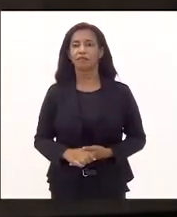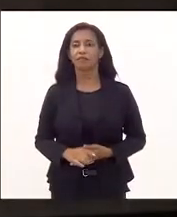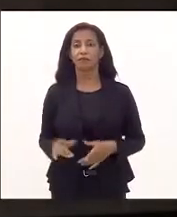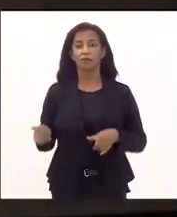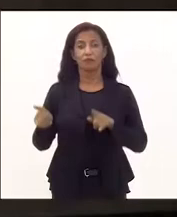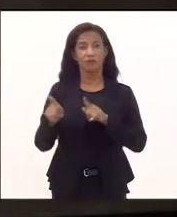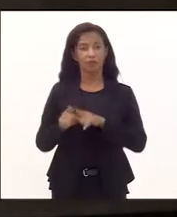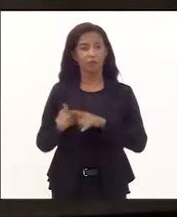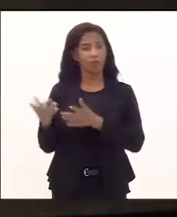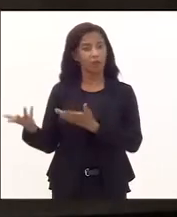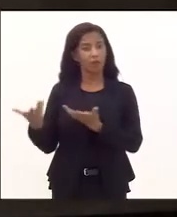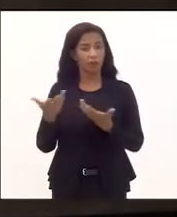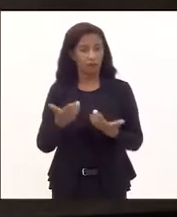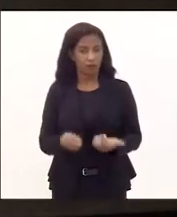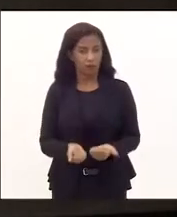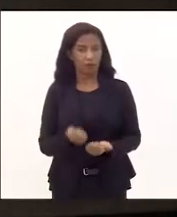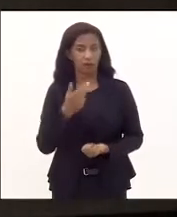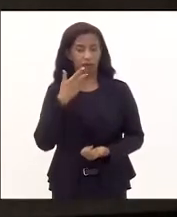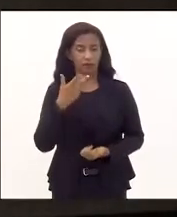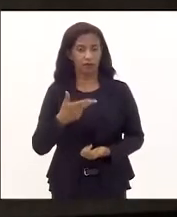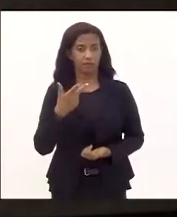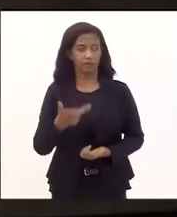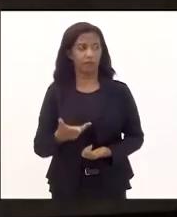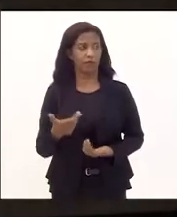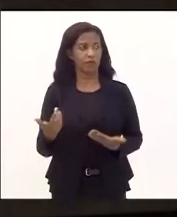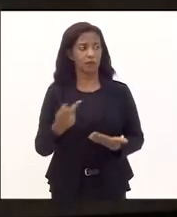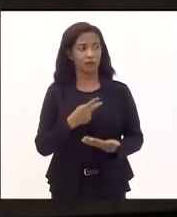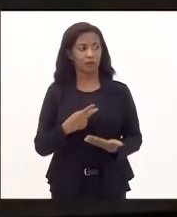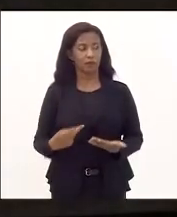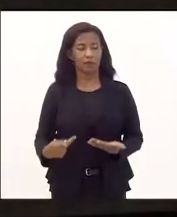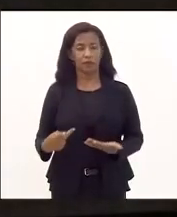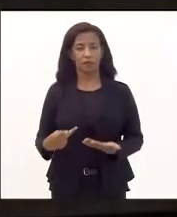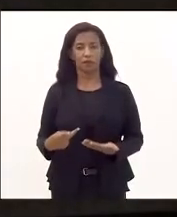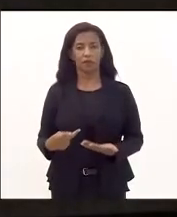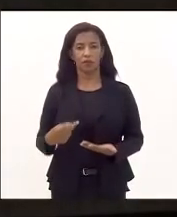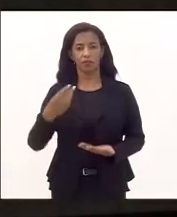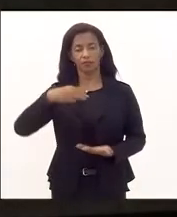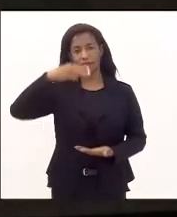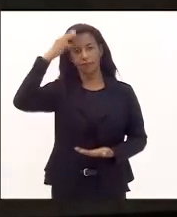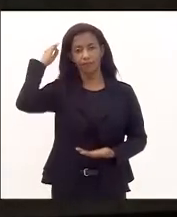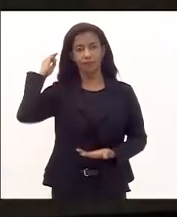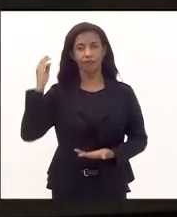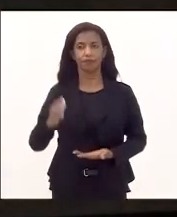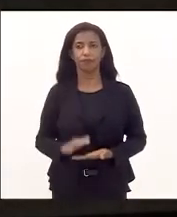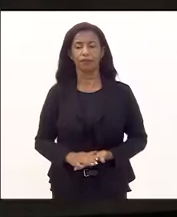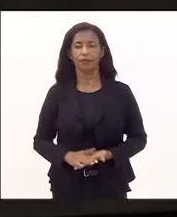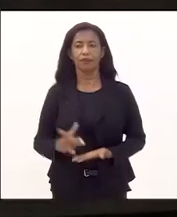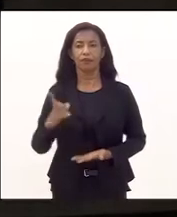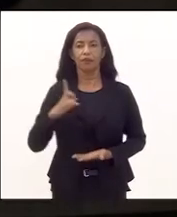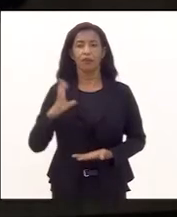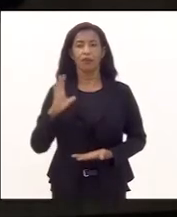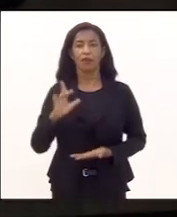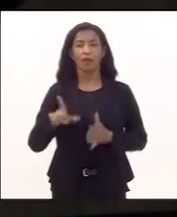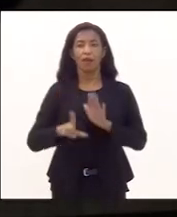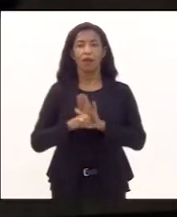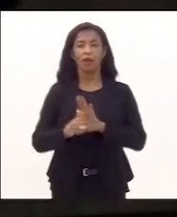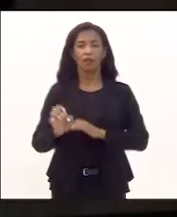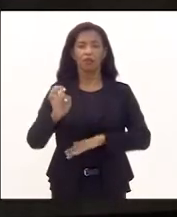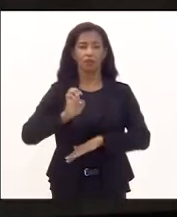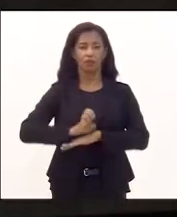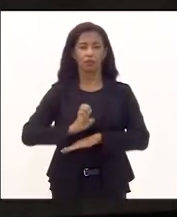Entretanto, é relevante mencionar, senhor presidente Márcio Pacheco, a existência da lei